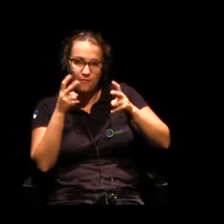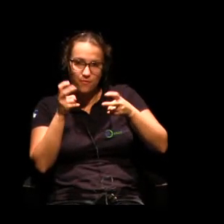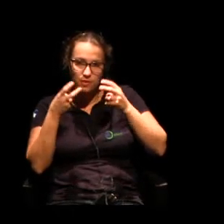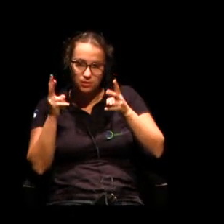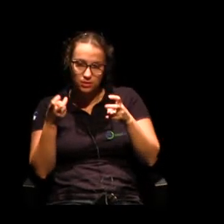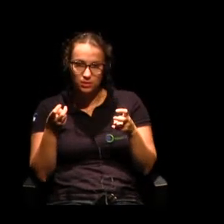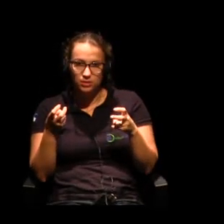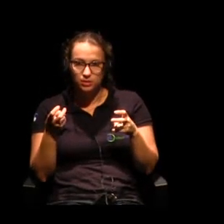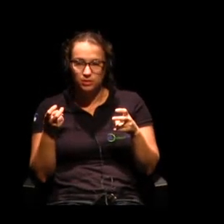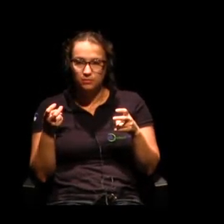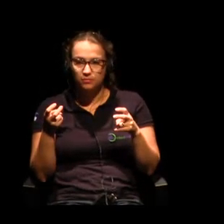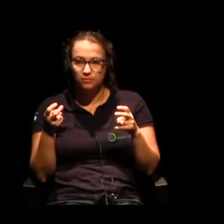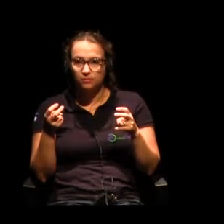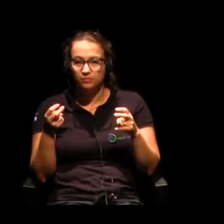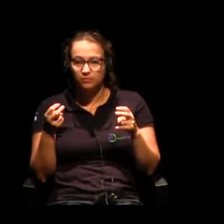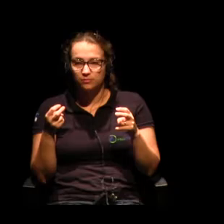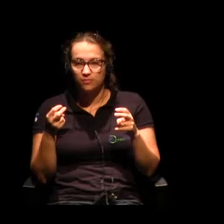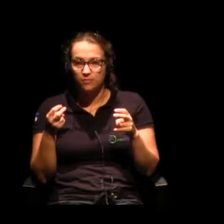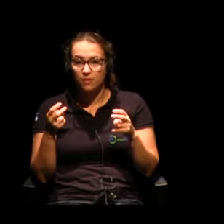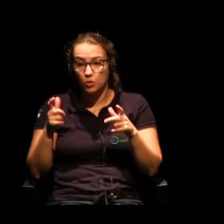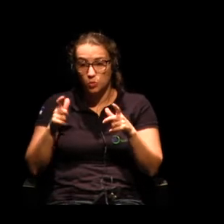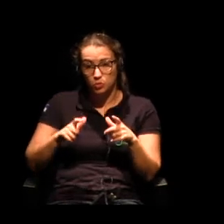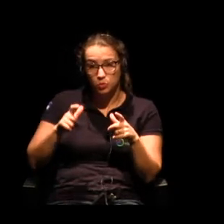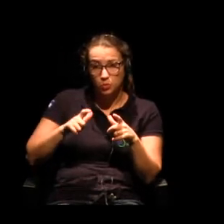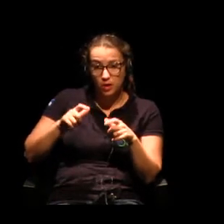instrumento financeiro, e